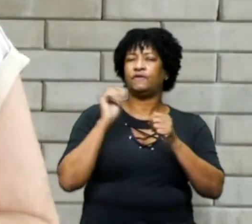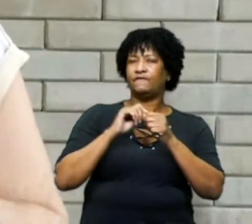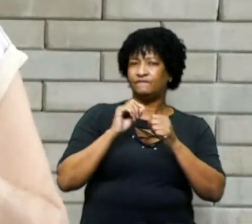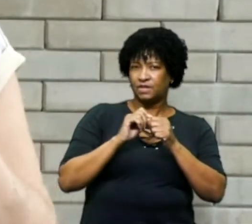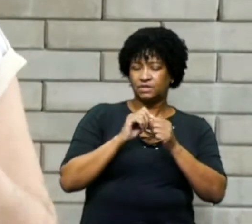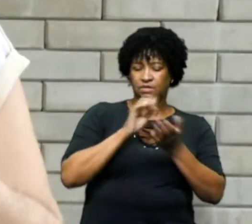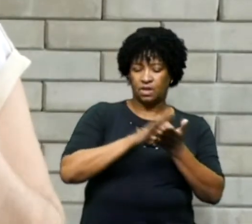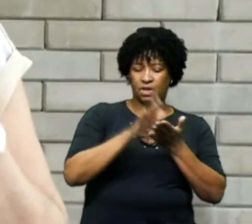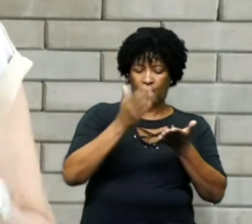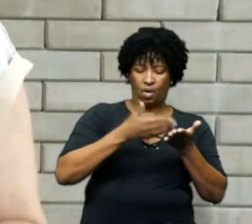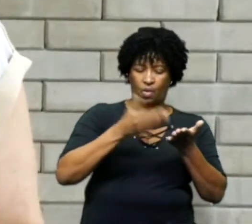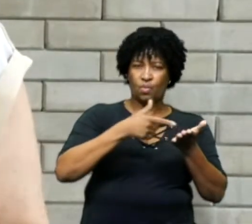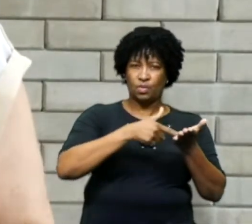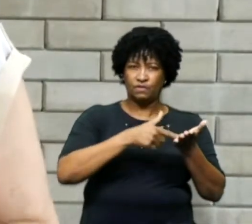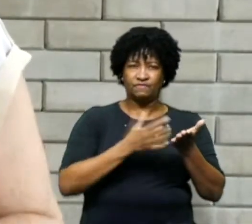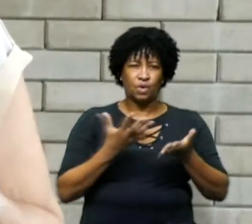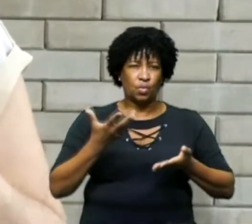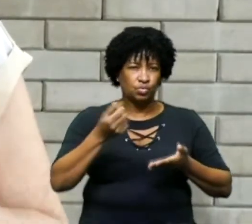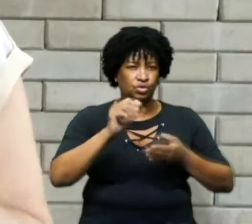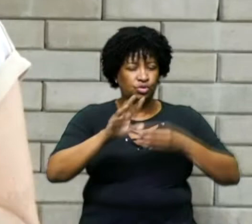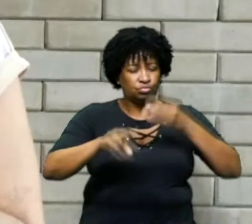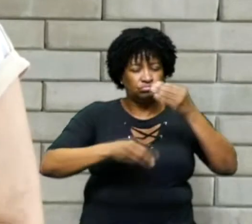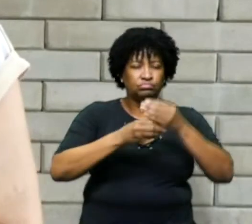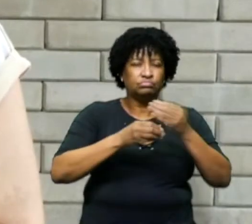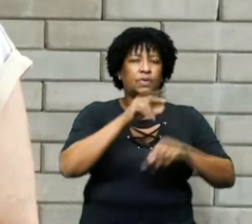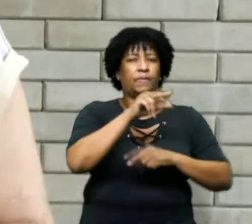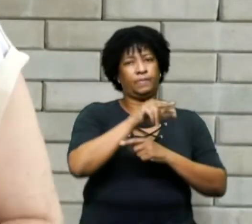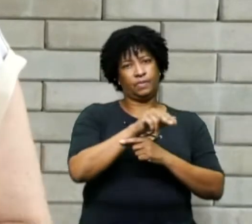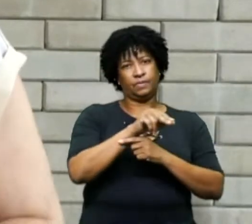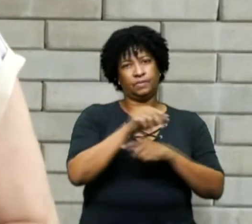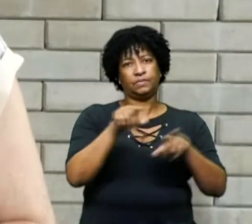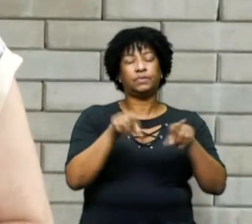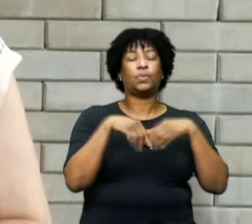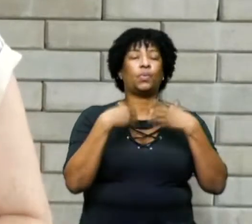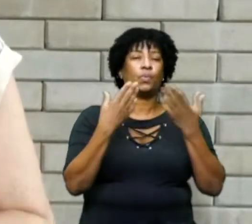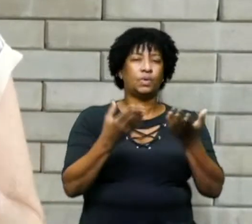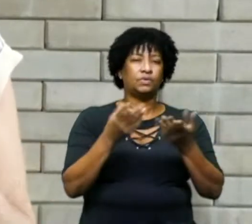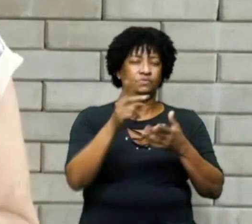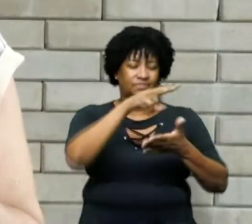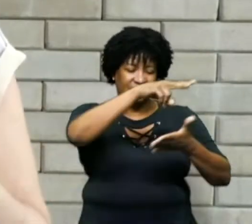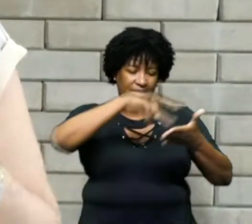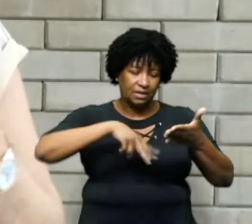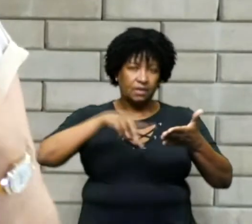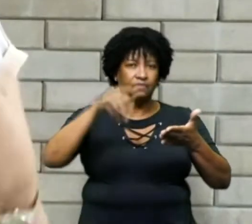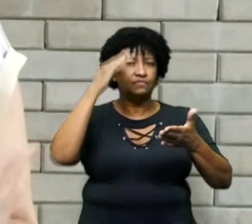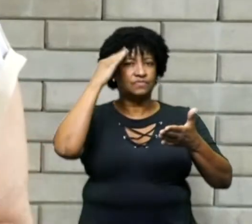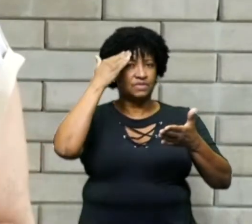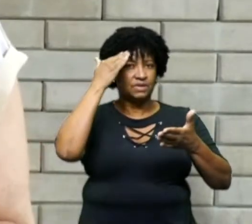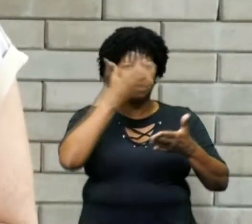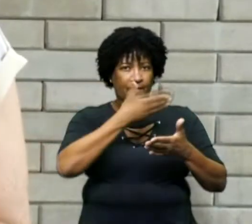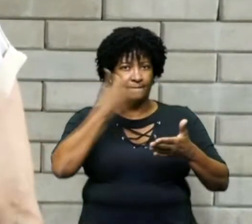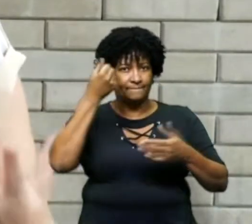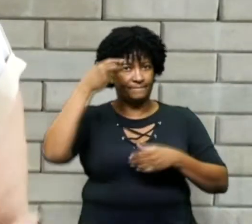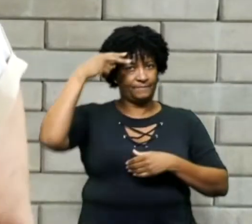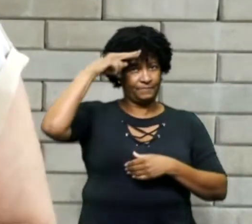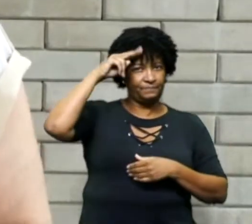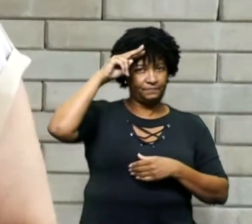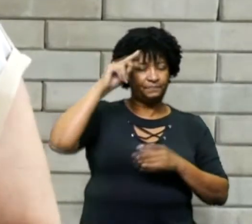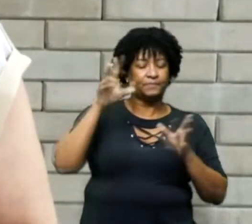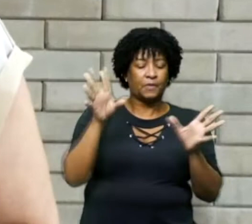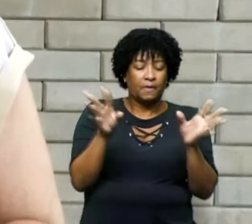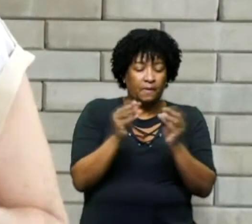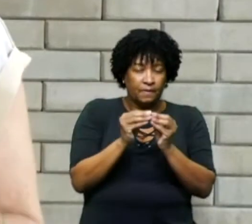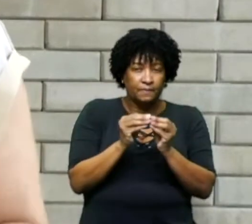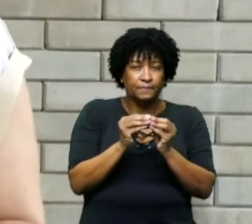dia eu tomei a decisão de fazer deste livro uma forma de contribuição para esses irmãos e quando você lê você vai